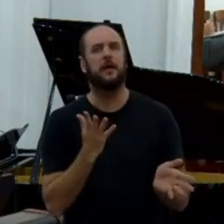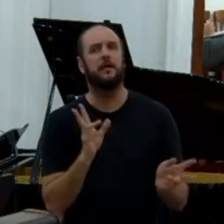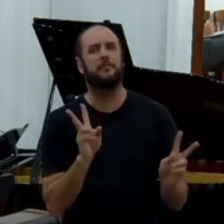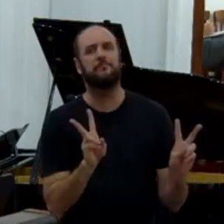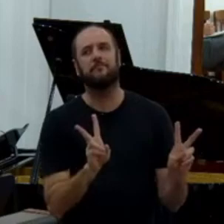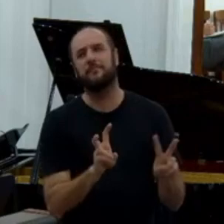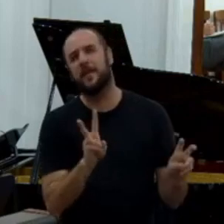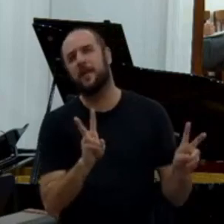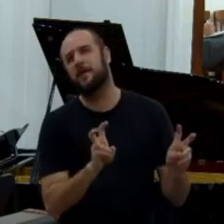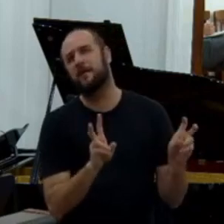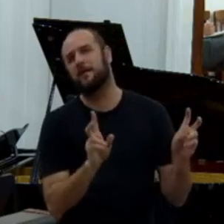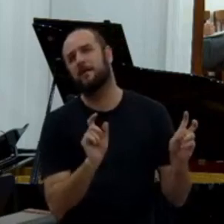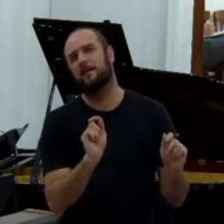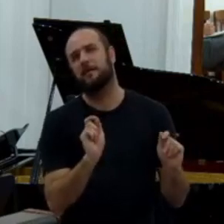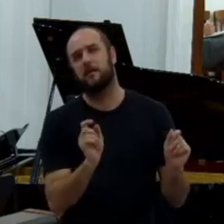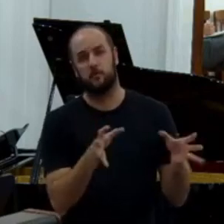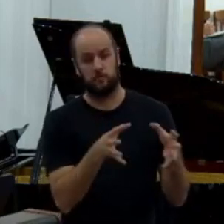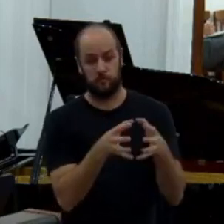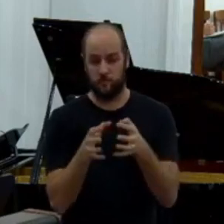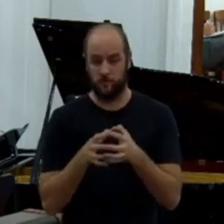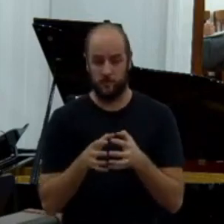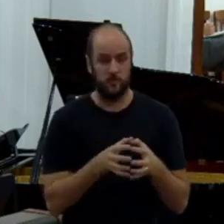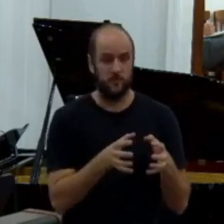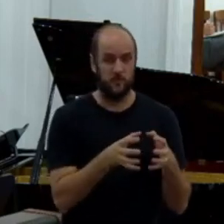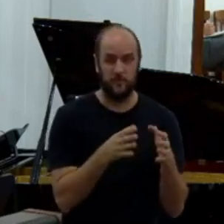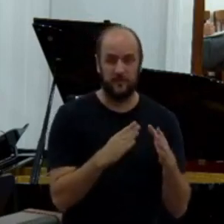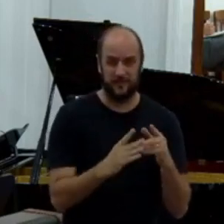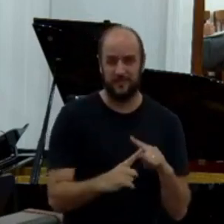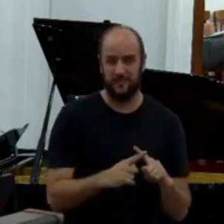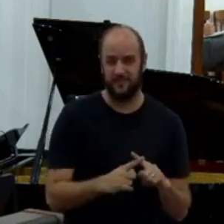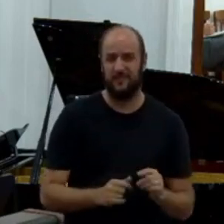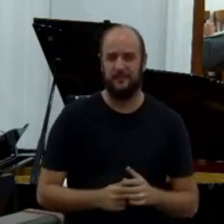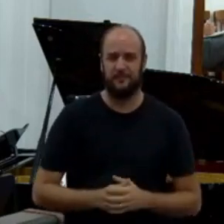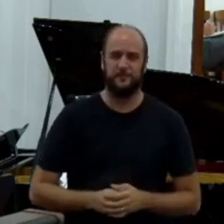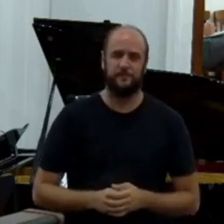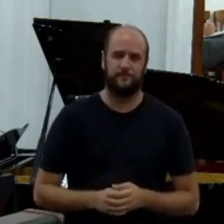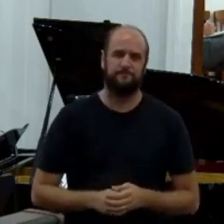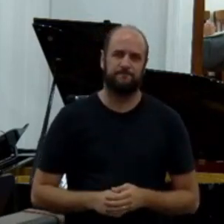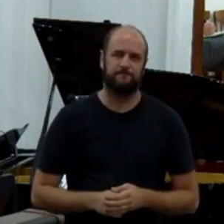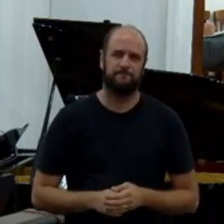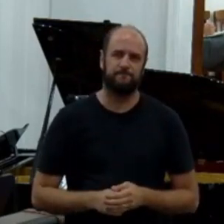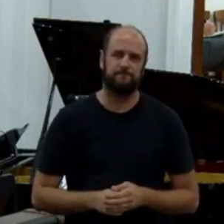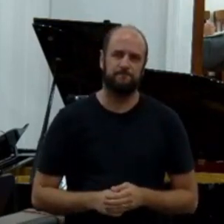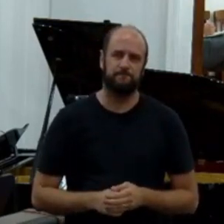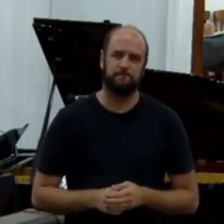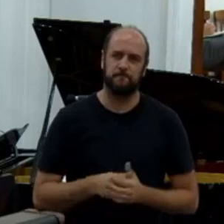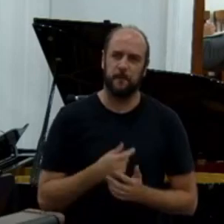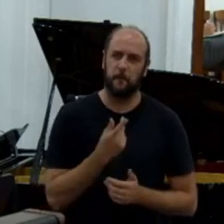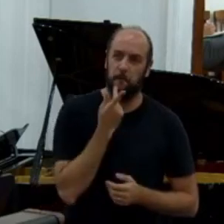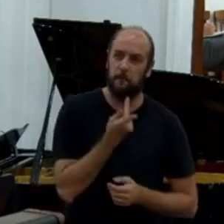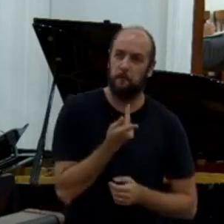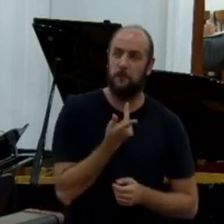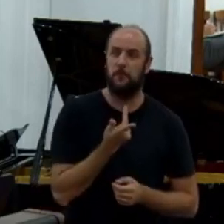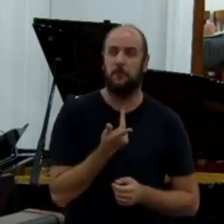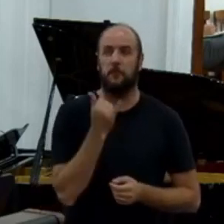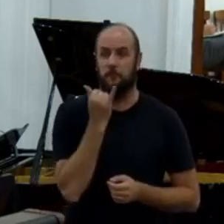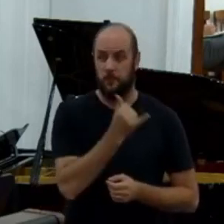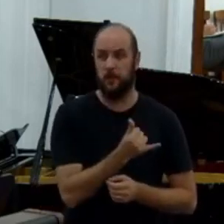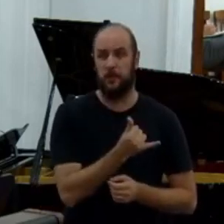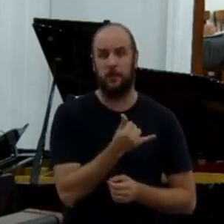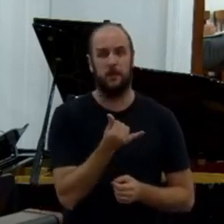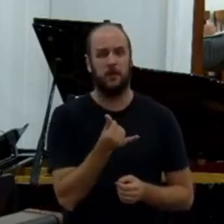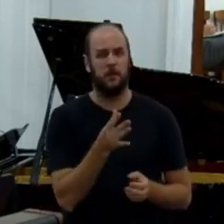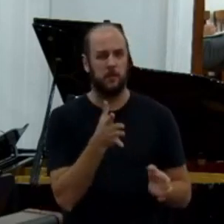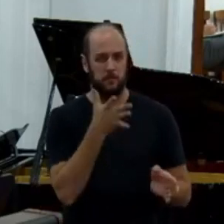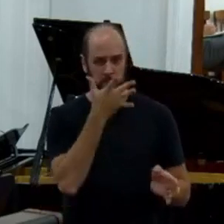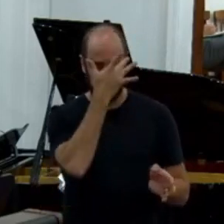de pequenos grupos dentro da igreja. Nos fala a respeito daqueles que